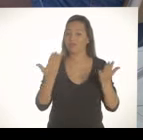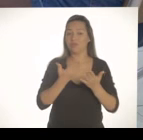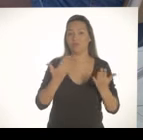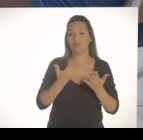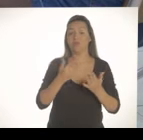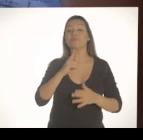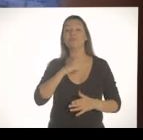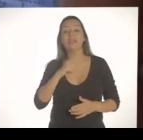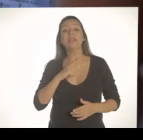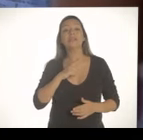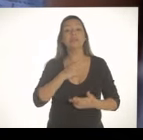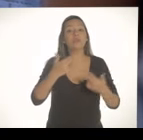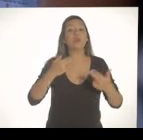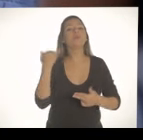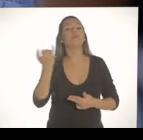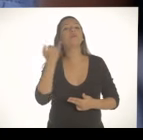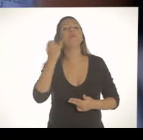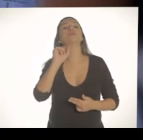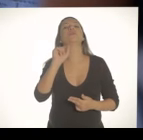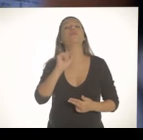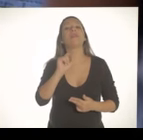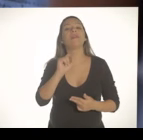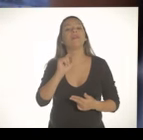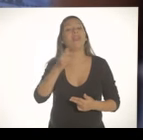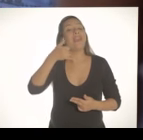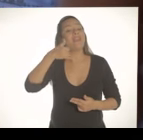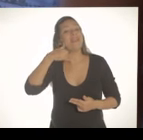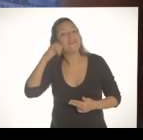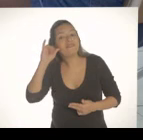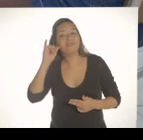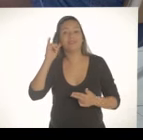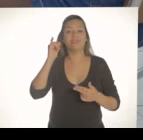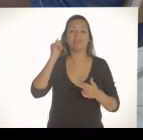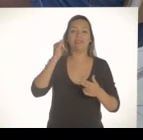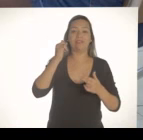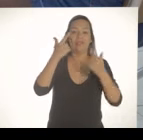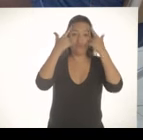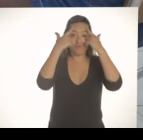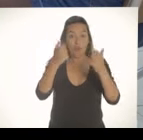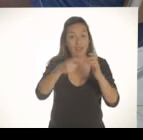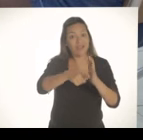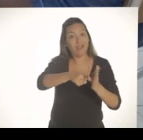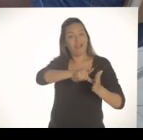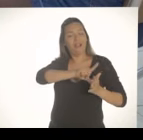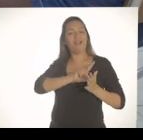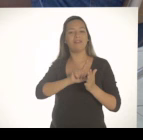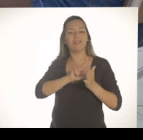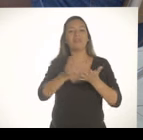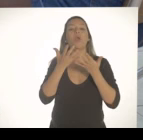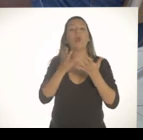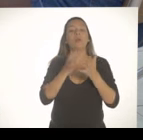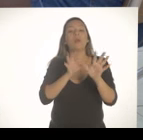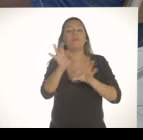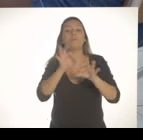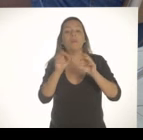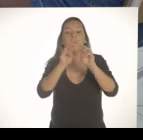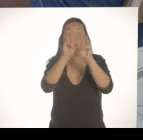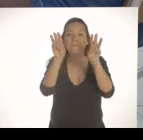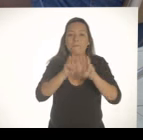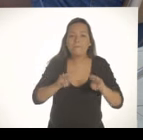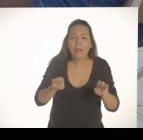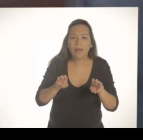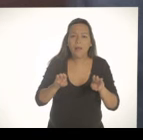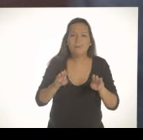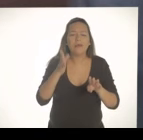uma coisa que eu acho que é fundamental para a segurança, que é a ação preventiva. Eu quero fazer na prefeitura um mapa da violência da cidade do Rio de